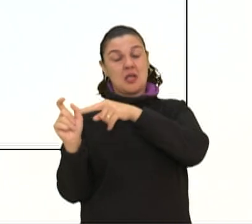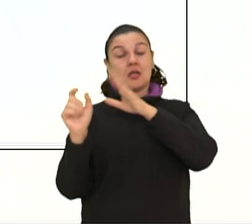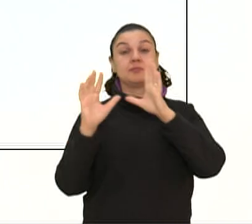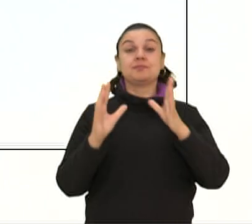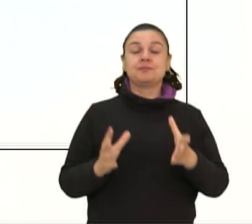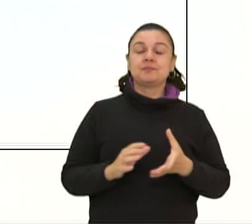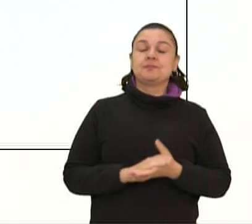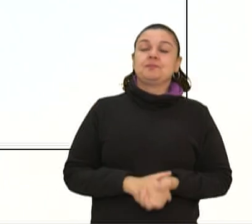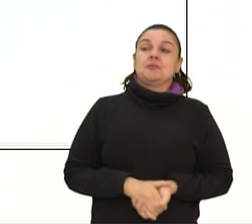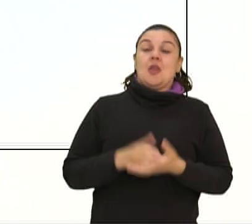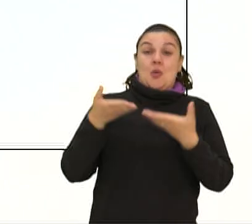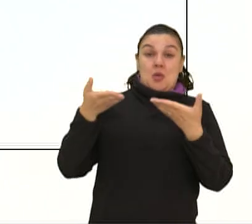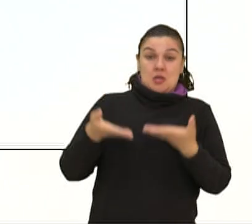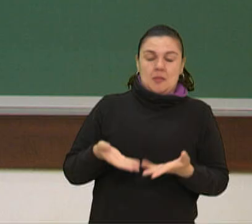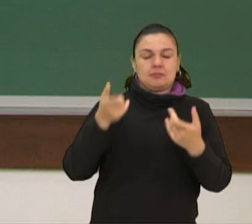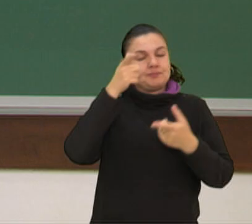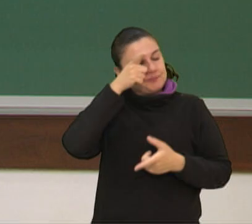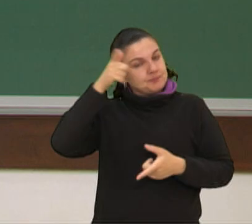age.